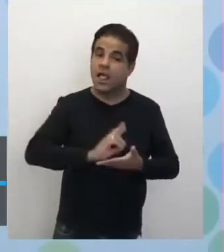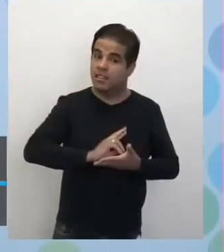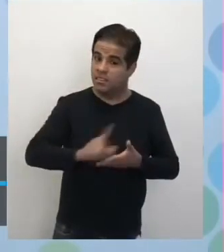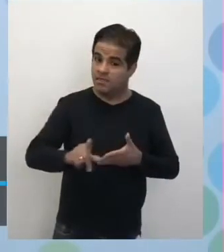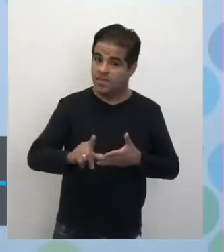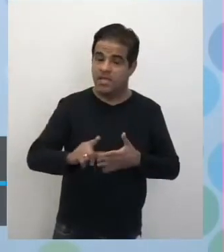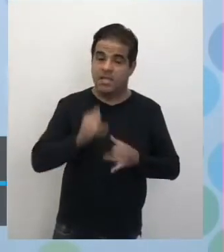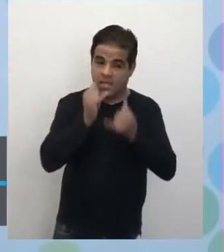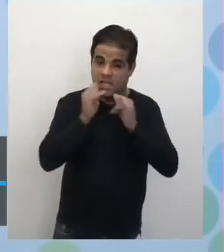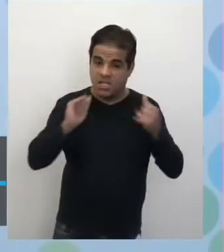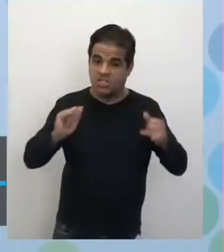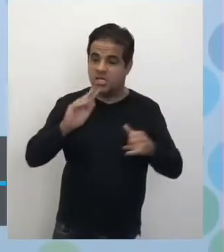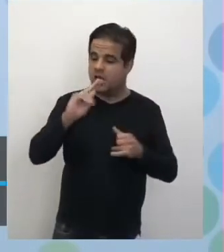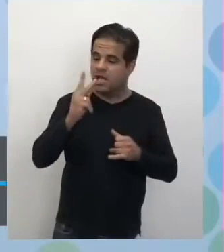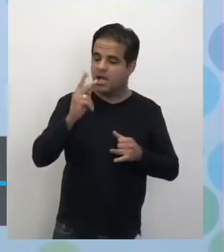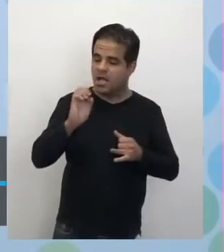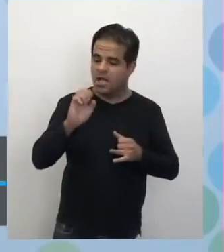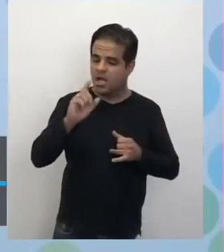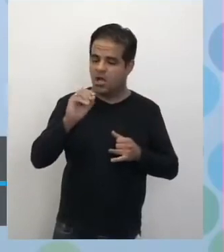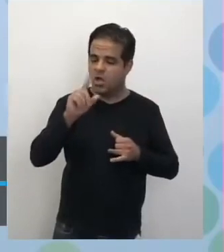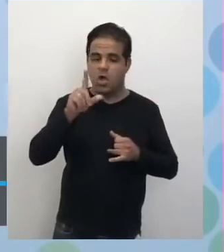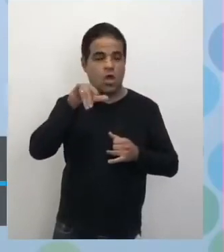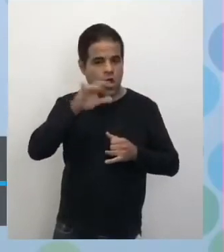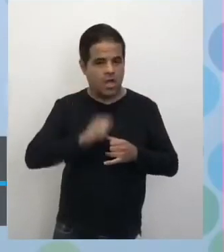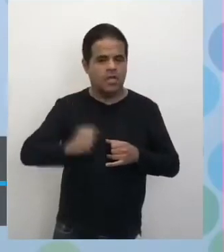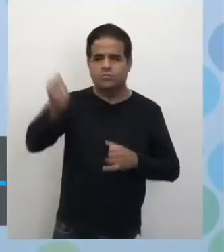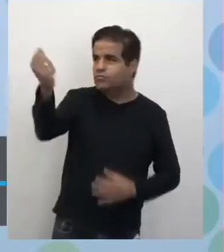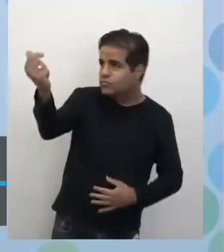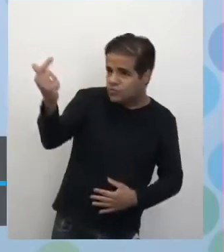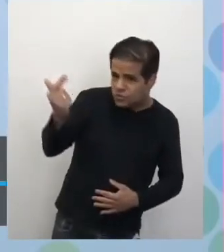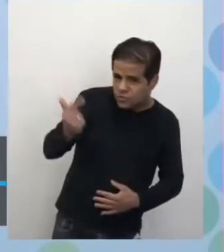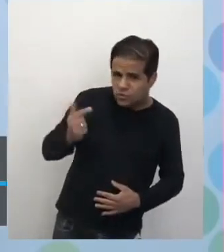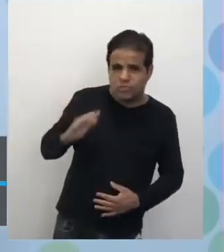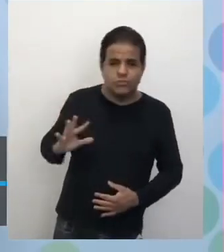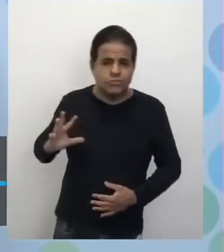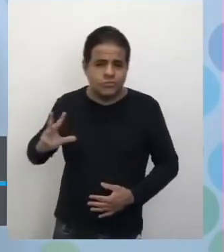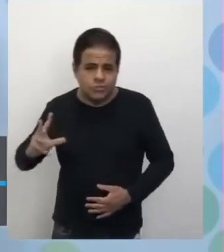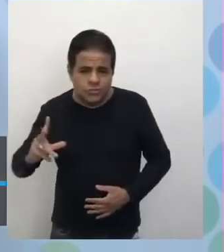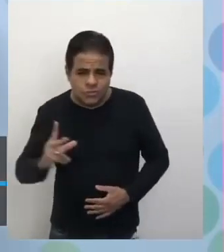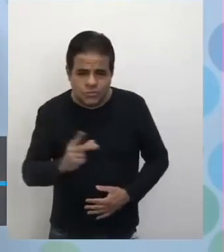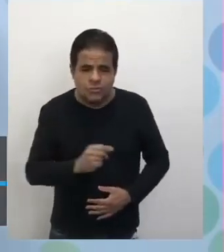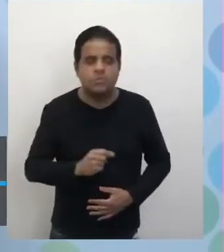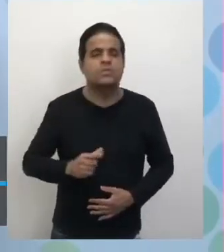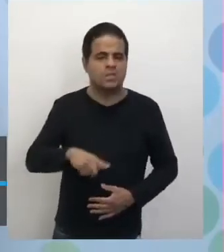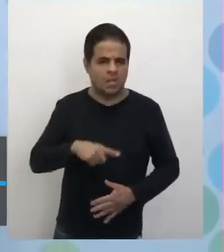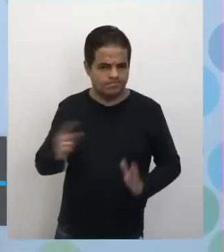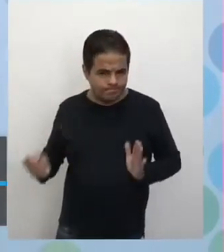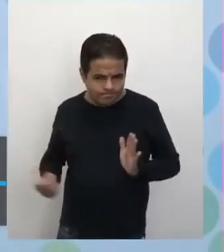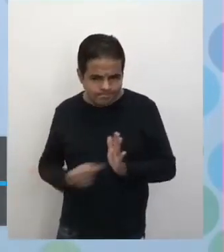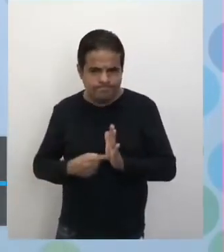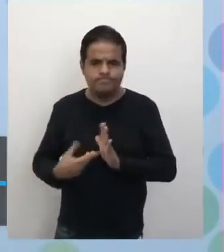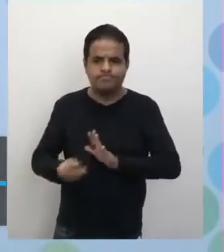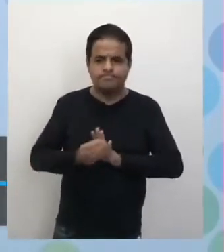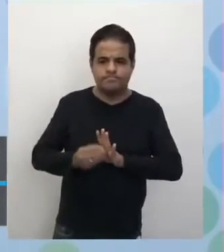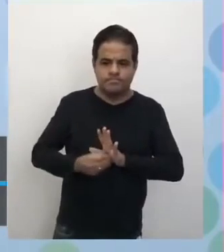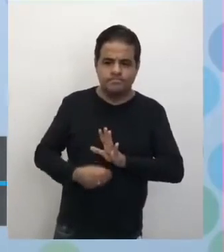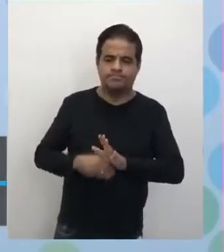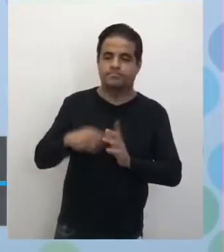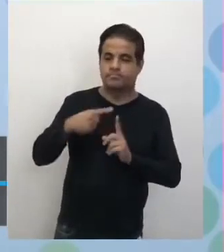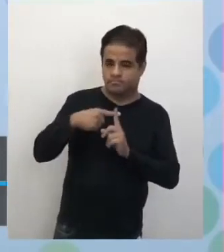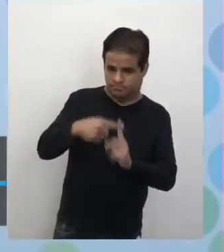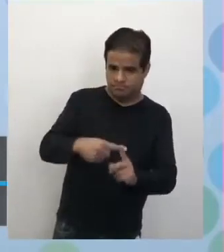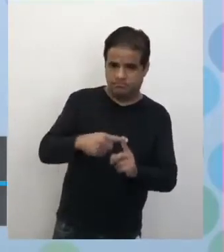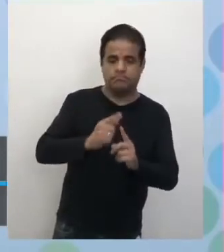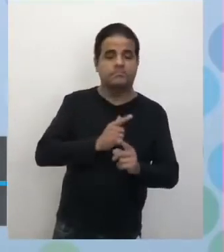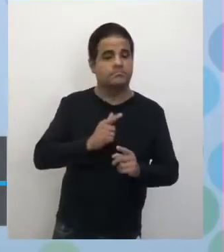energia eólica, da energia solar. Todas essas energias, elas têm os pontos positivos e os pontos negativos. E a energia hidrelétrica